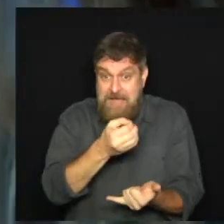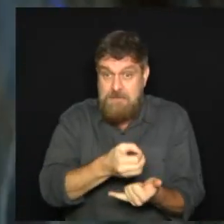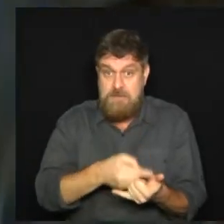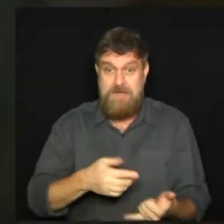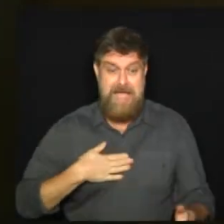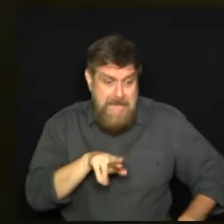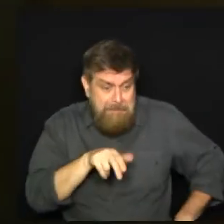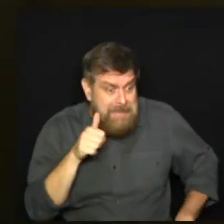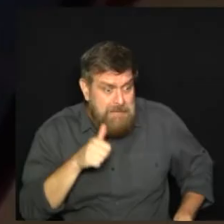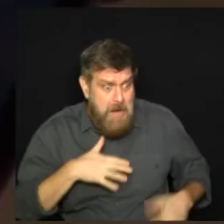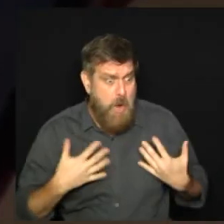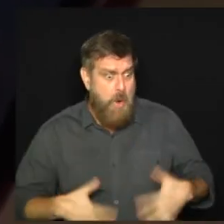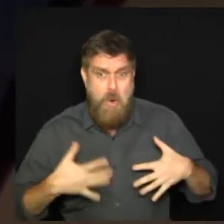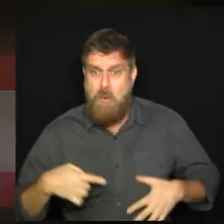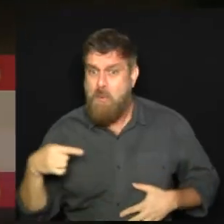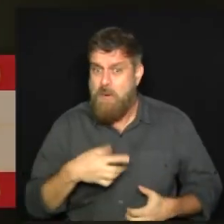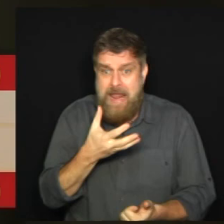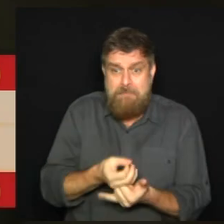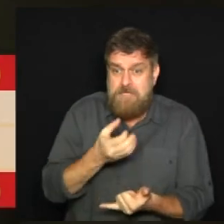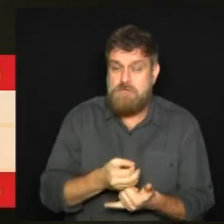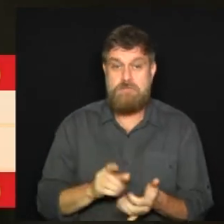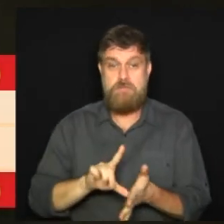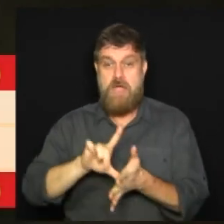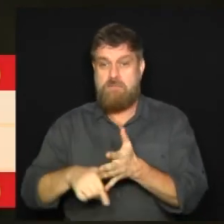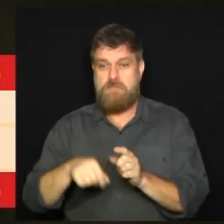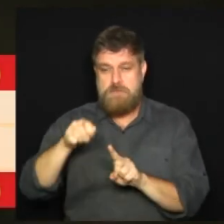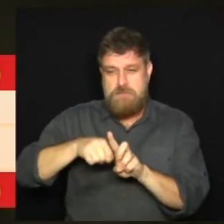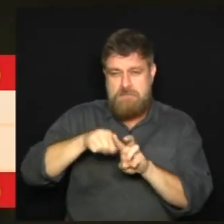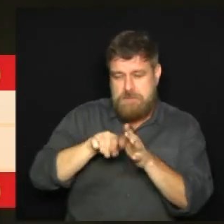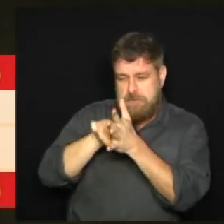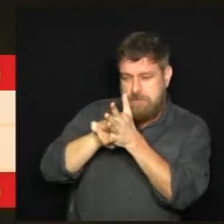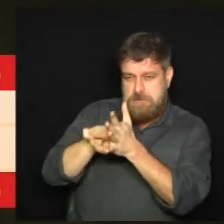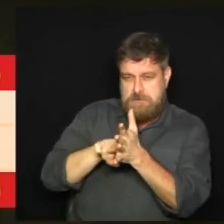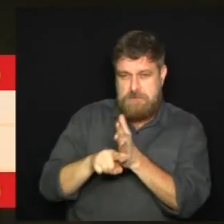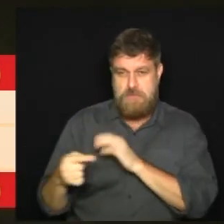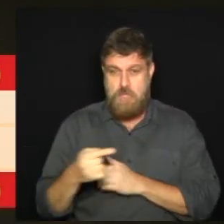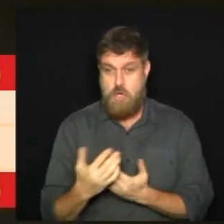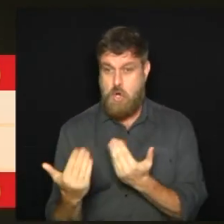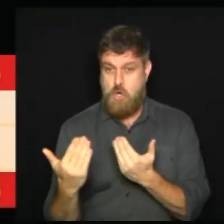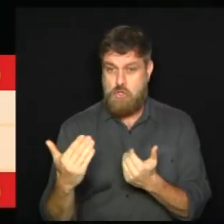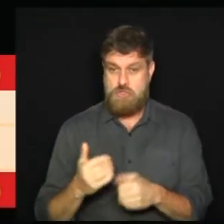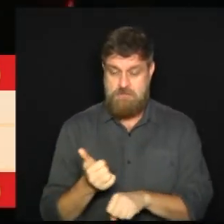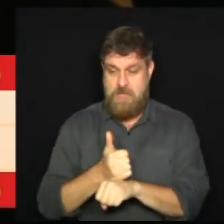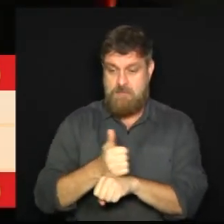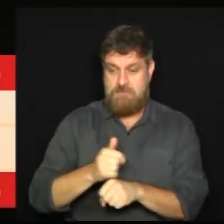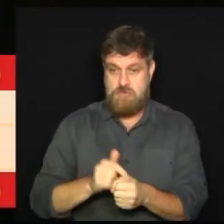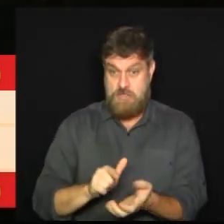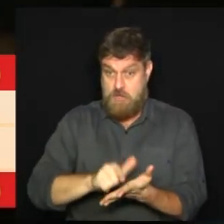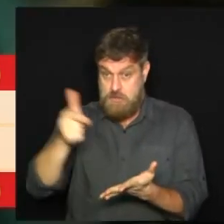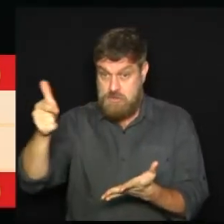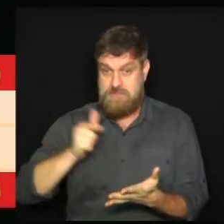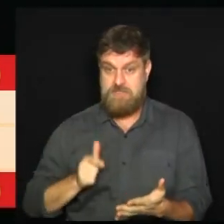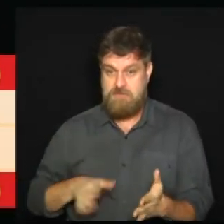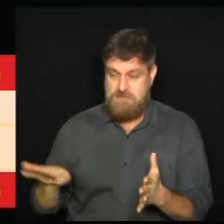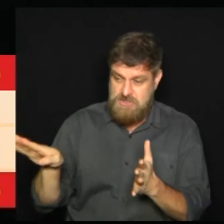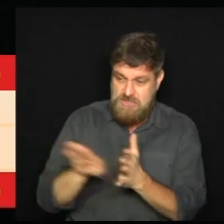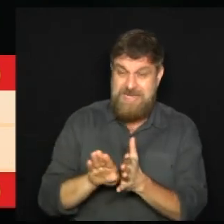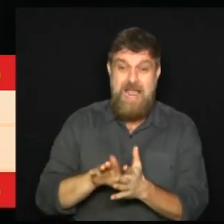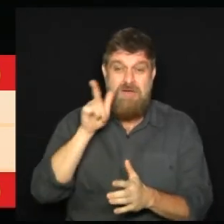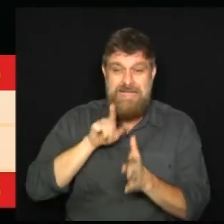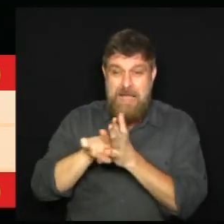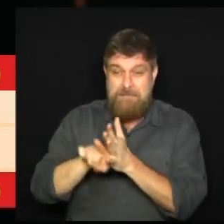vida restantes, a freira luta por sua sobrevivência, ao mesmo tempo que enfrenta uma misteriosa criatura que a assombra. A